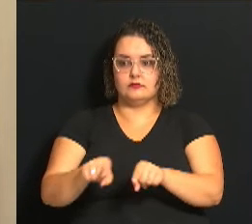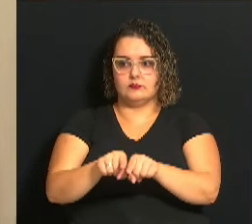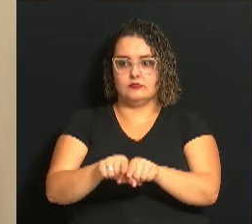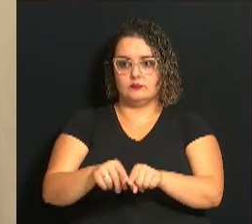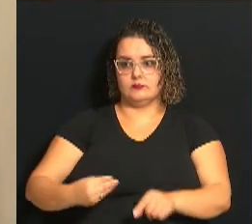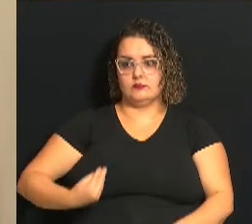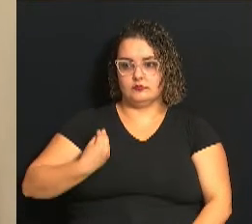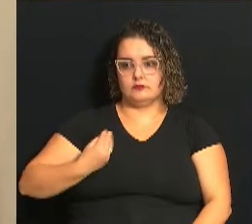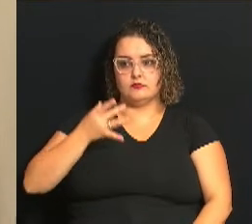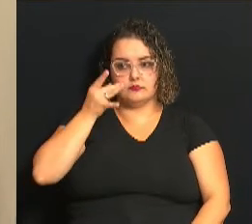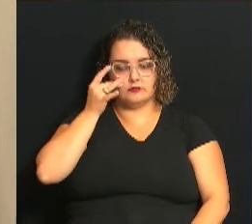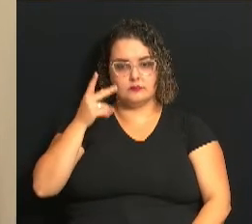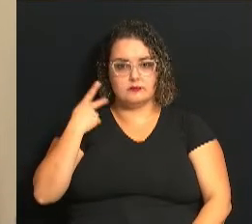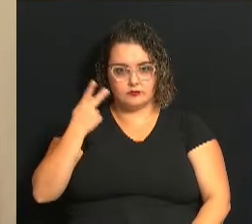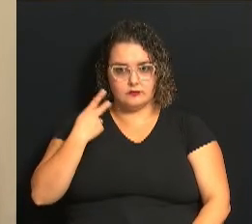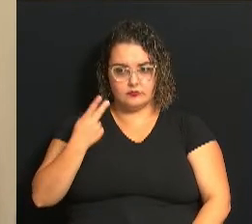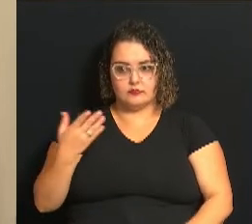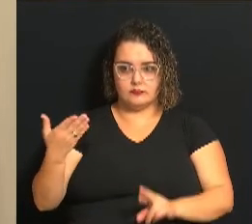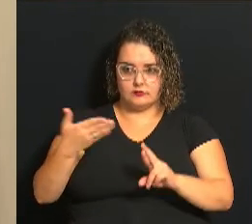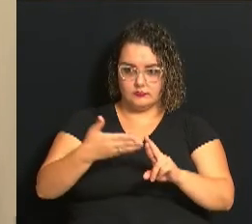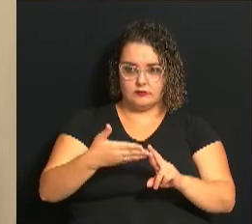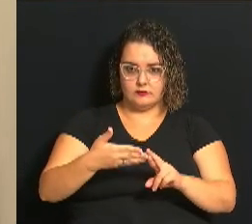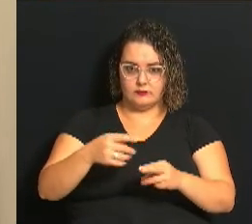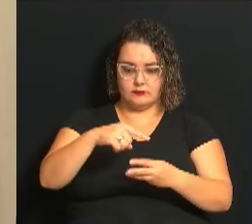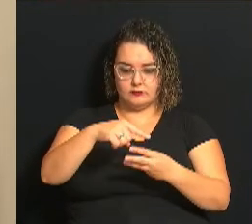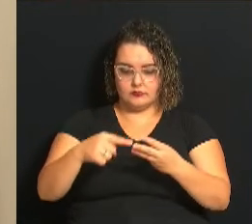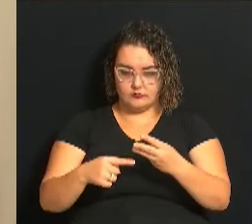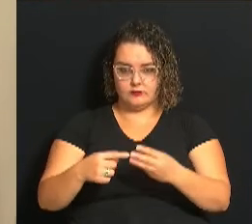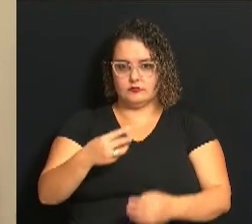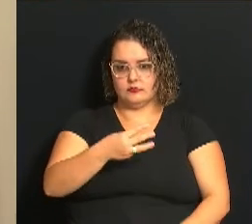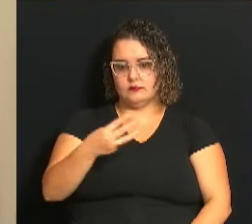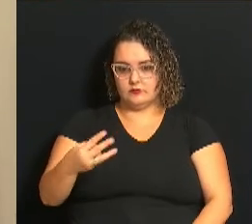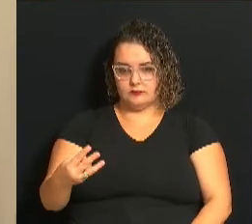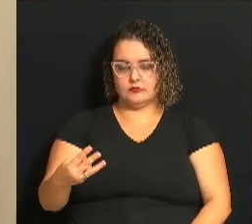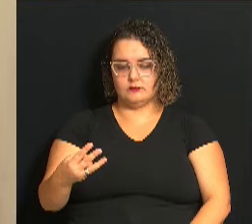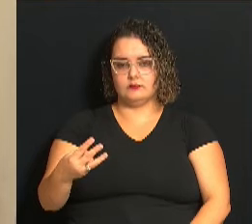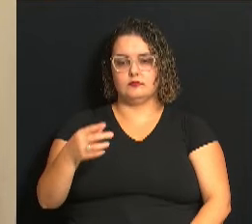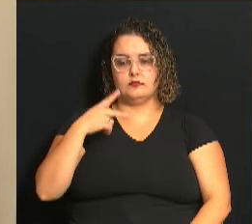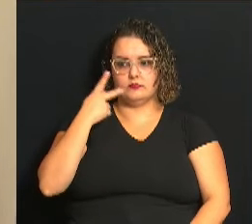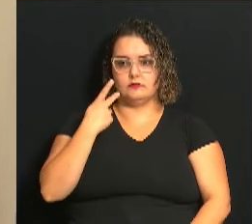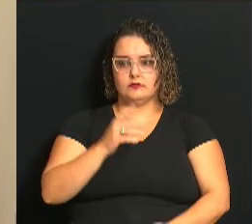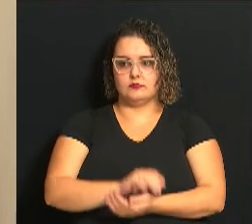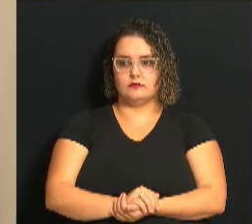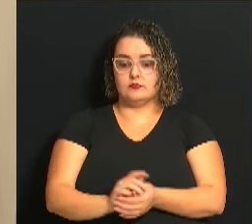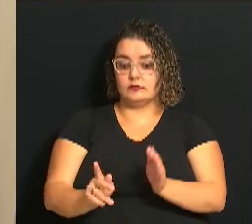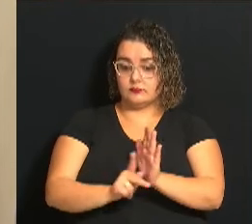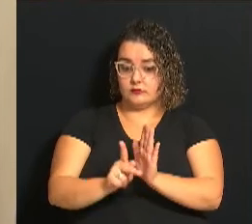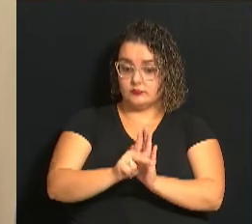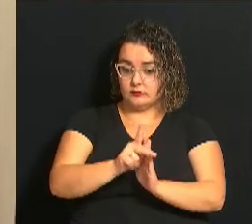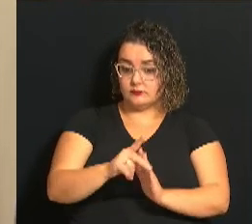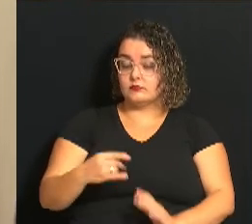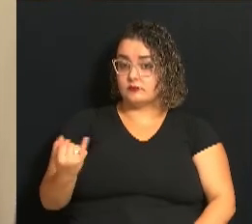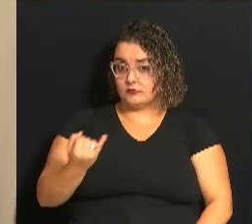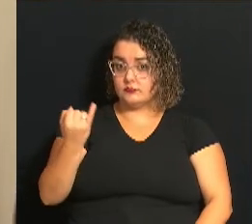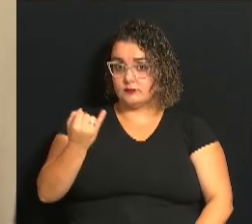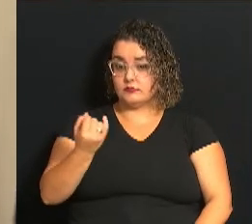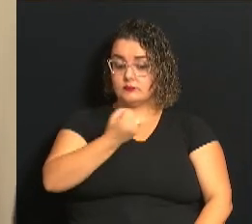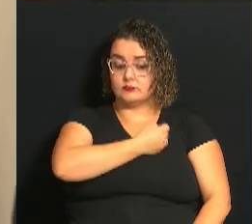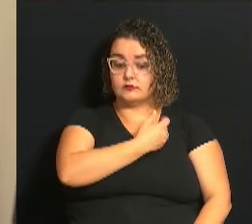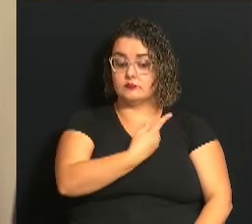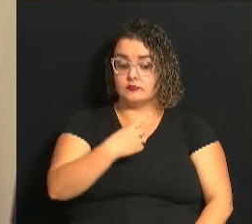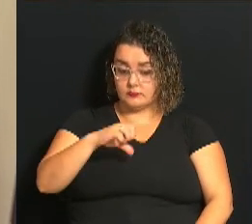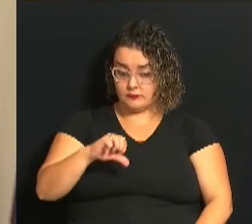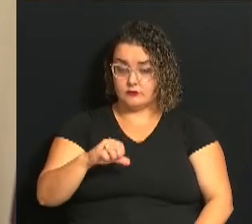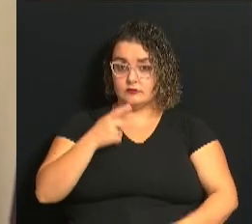dos vereadores aqui representando os 33 vereadores. E projetos importantes, né? Na primeira audiência de número 19, aí falou um pouquinho